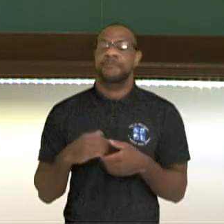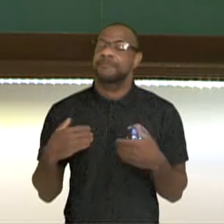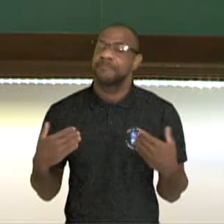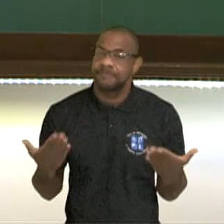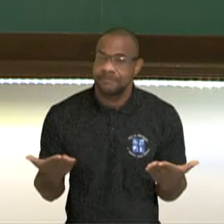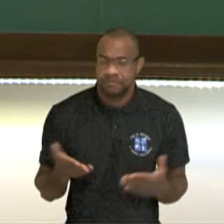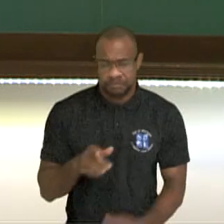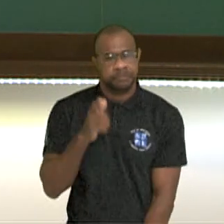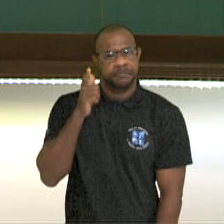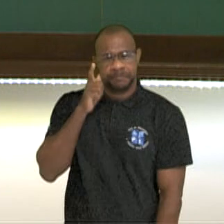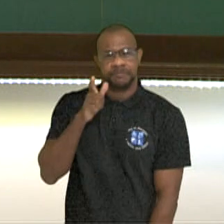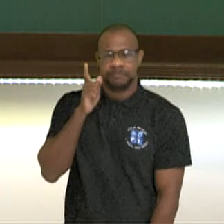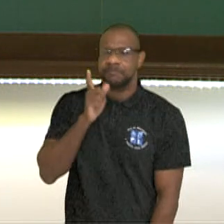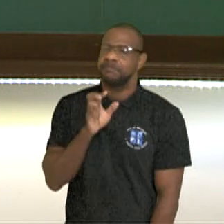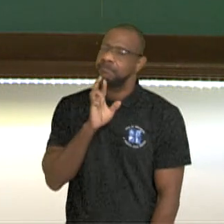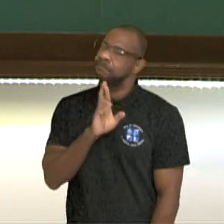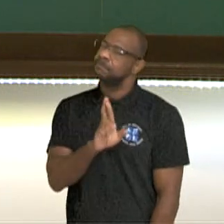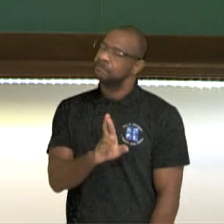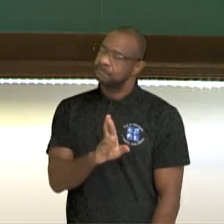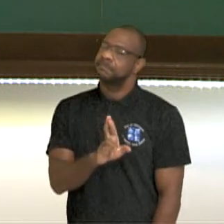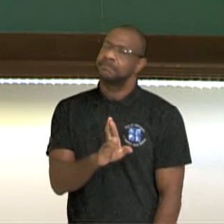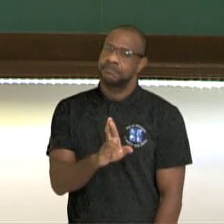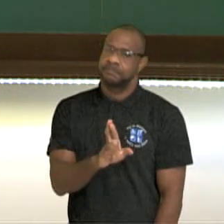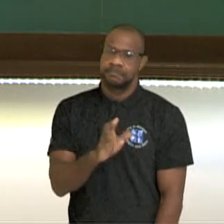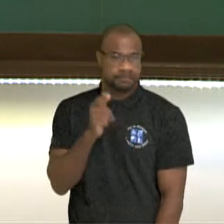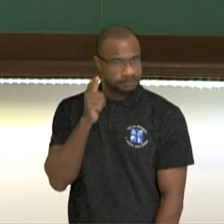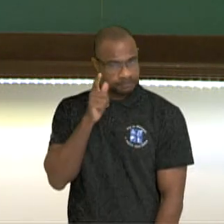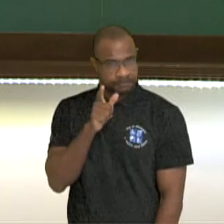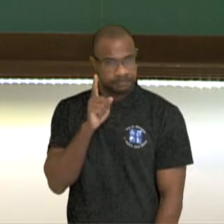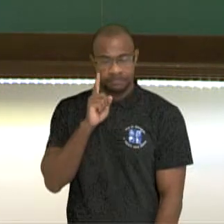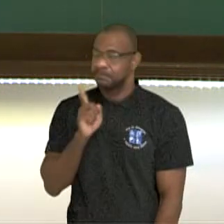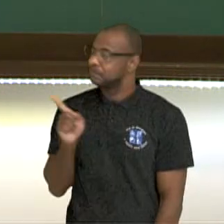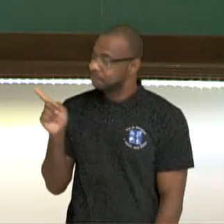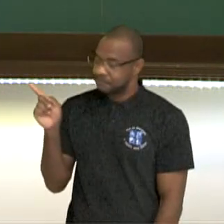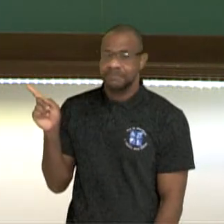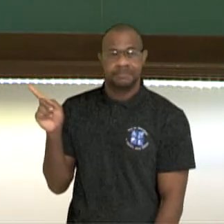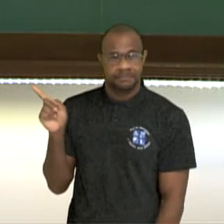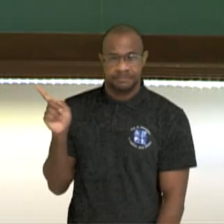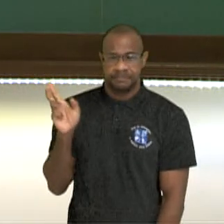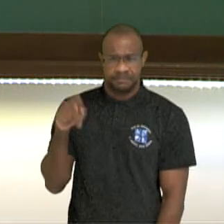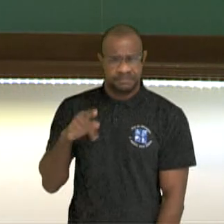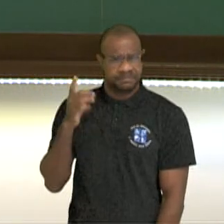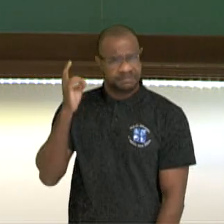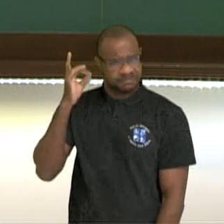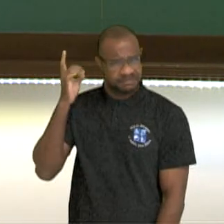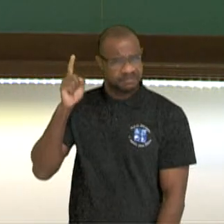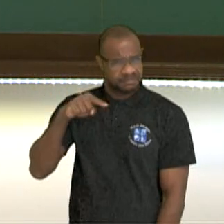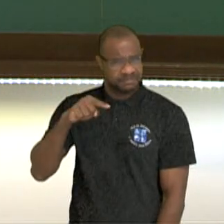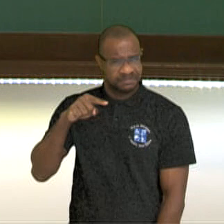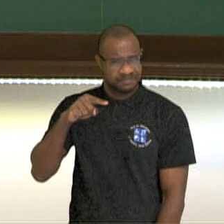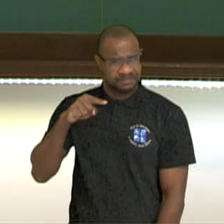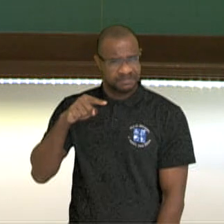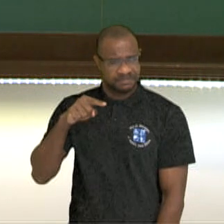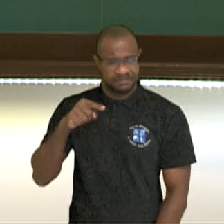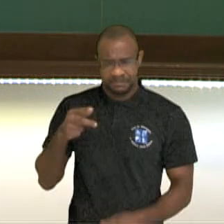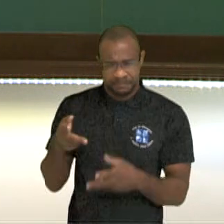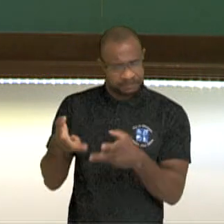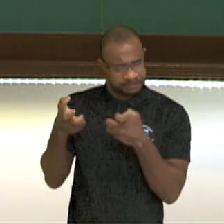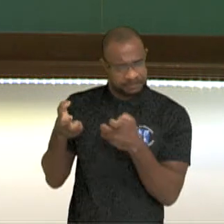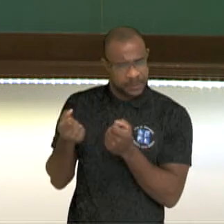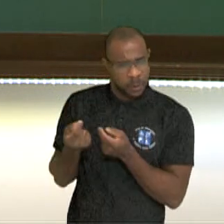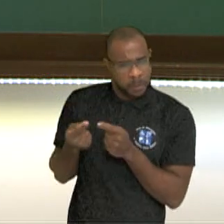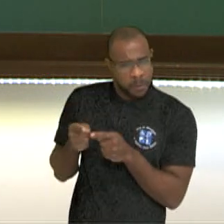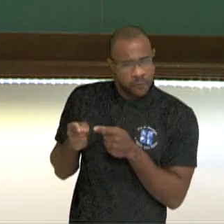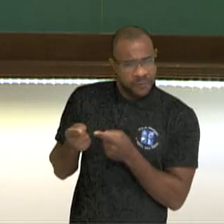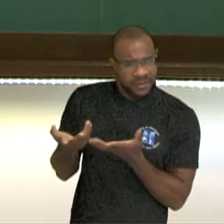E aí, você conseguiu responder essa questão aqui, pessoal? Será que é fácil de identificar ironia? Nem sempre, ainda mais